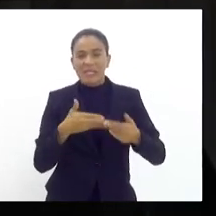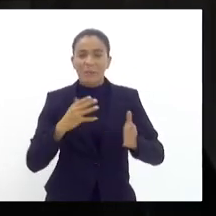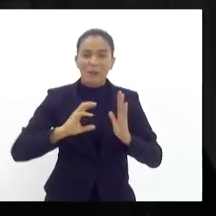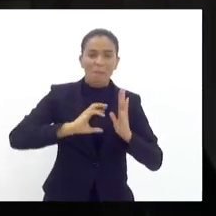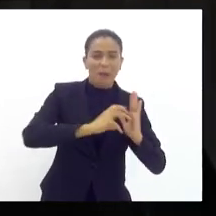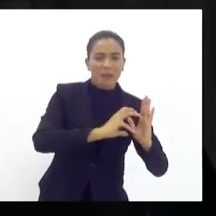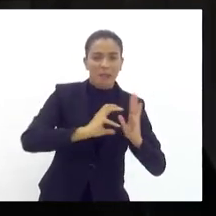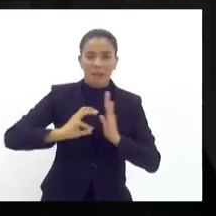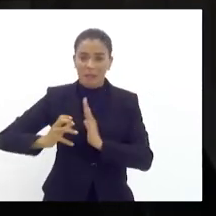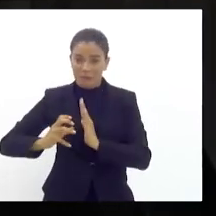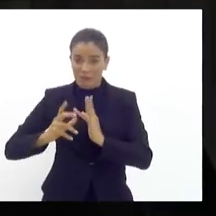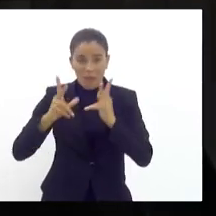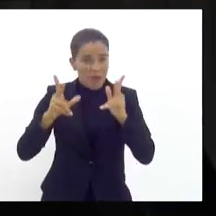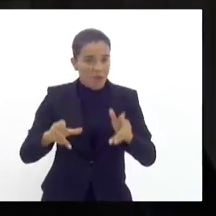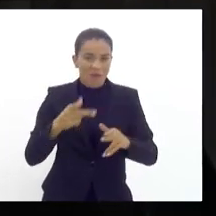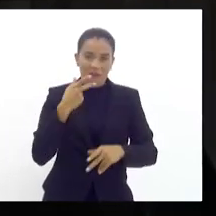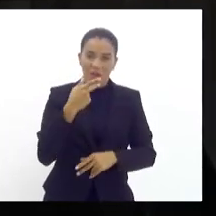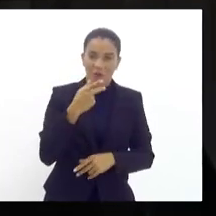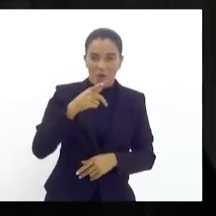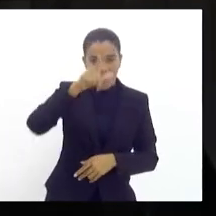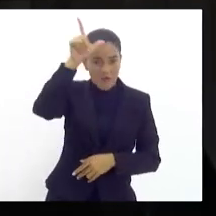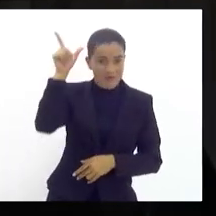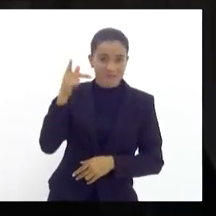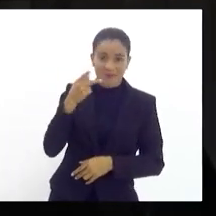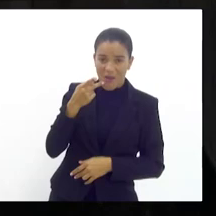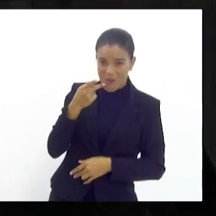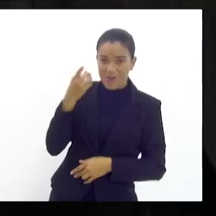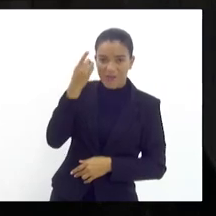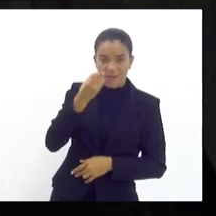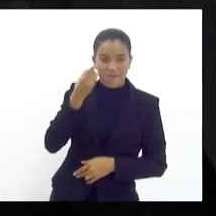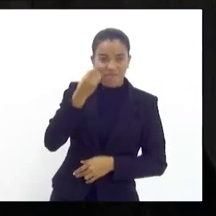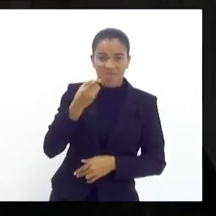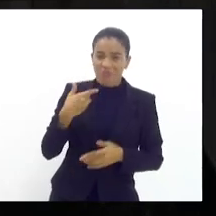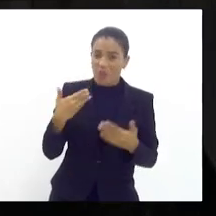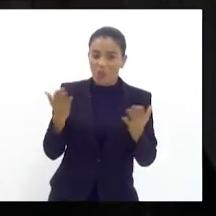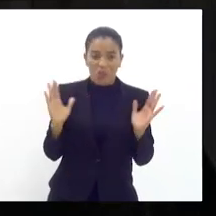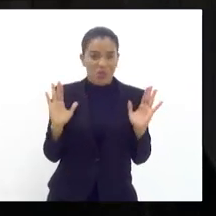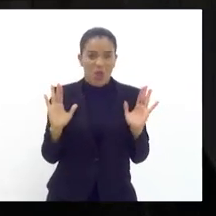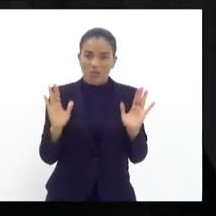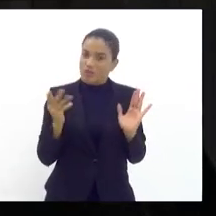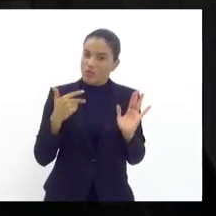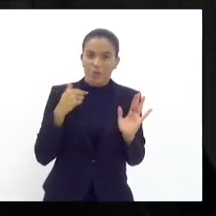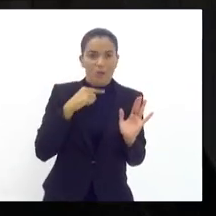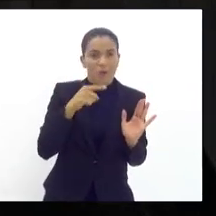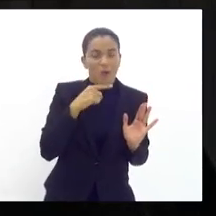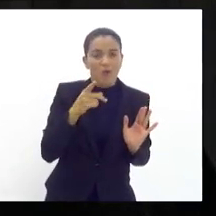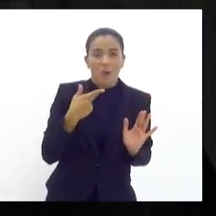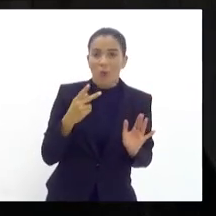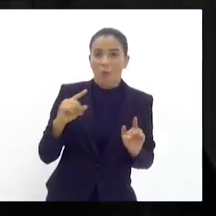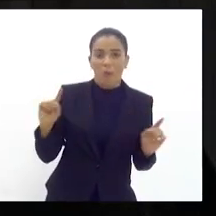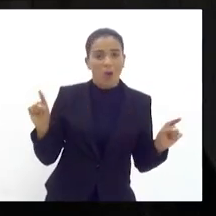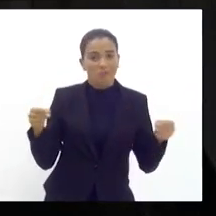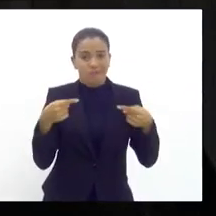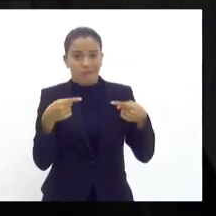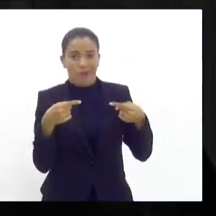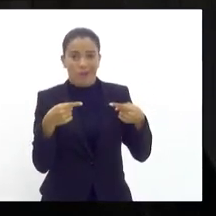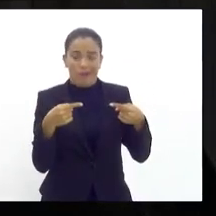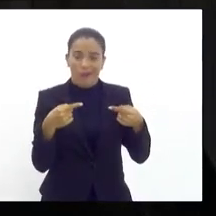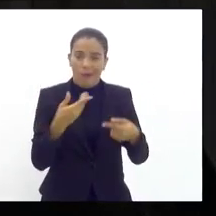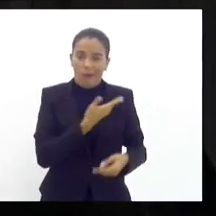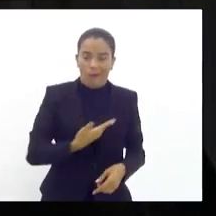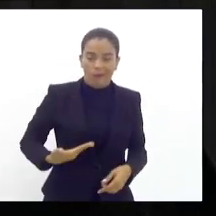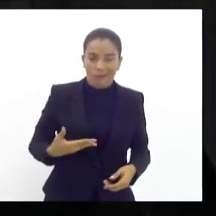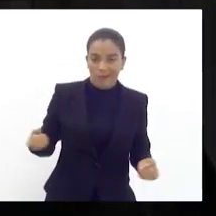partidário Como disse Nobre Deputado Luiz Paulo mas não estamos conseguindo porque não podemos ser oposição ao governo atual então